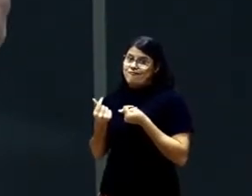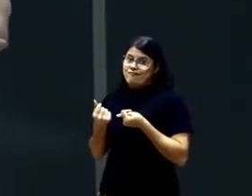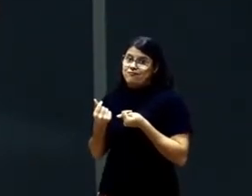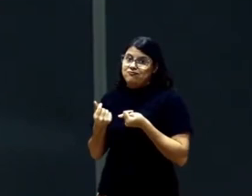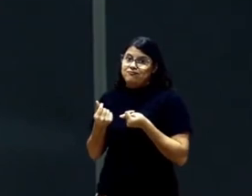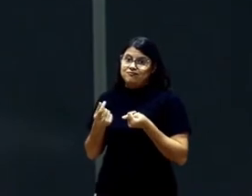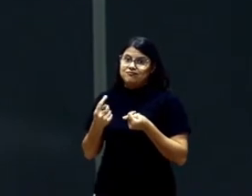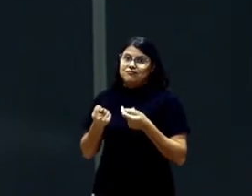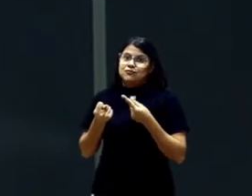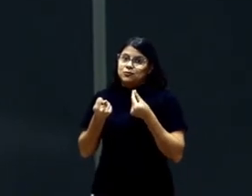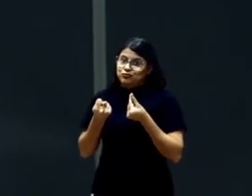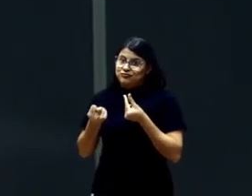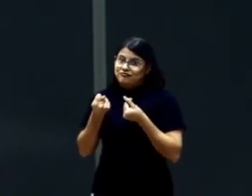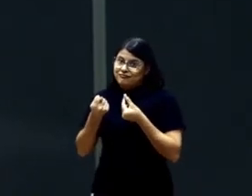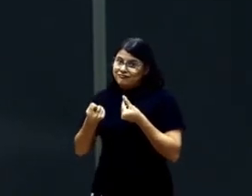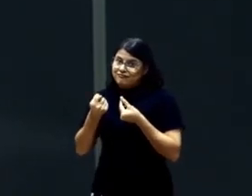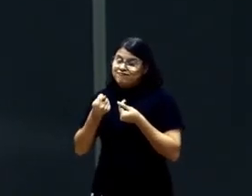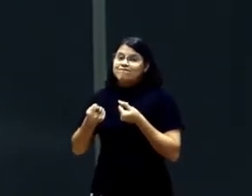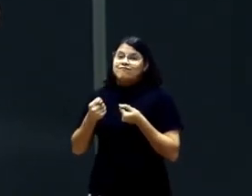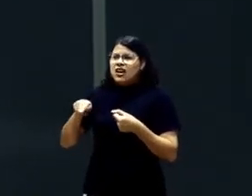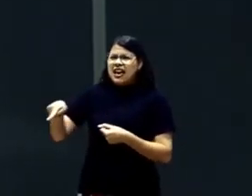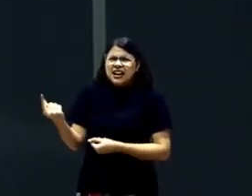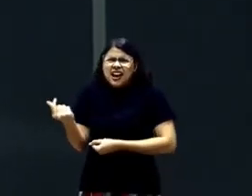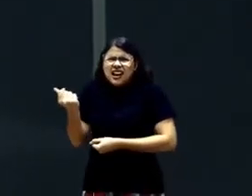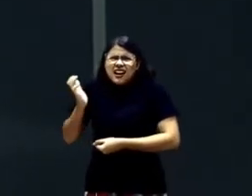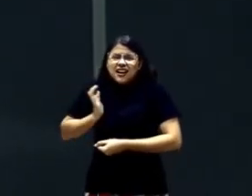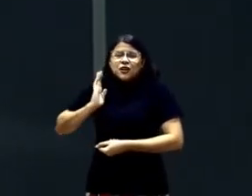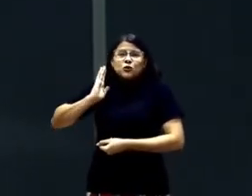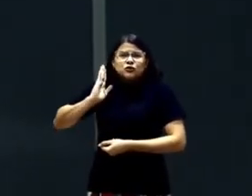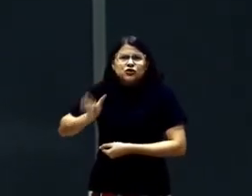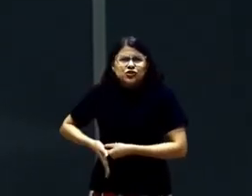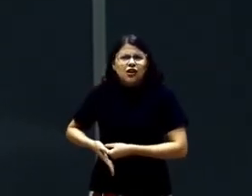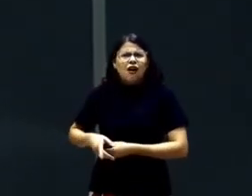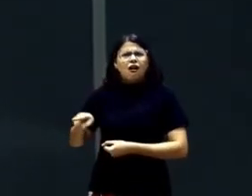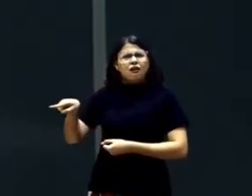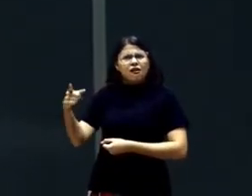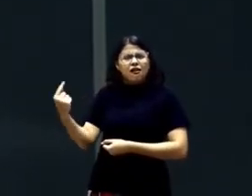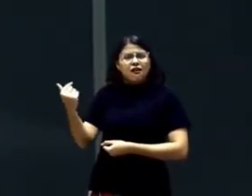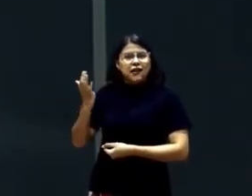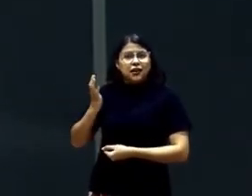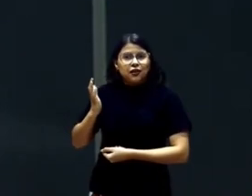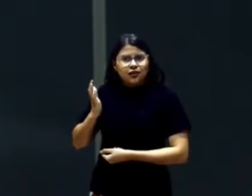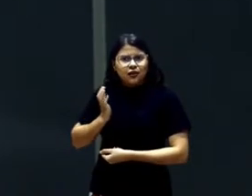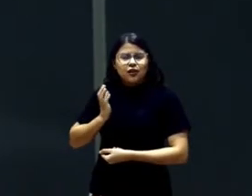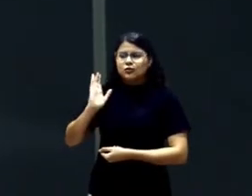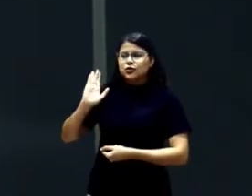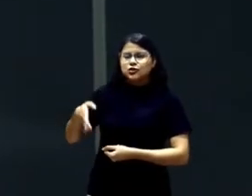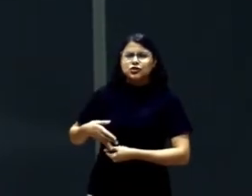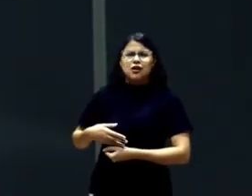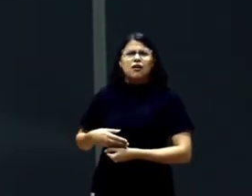Ele já tinha muito. E ele teve o privilégio de, em uma das suas